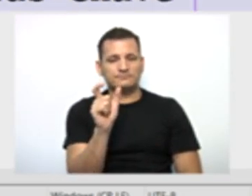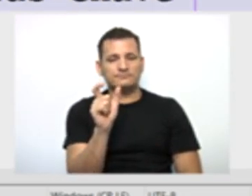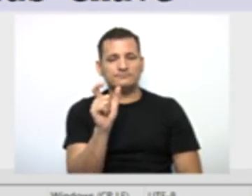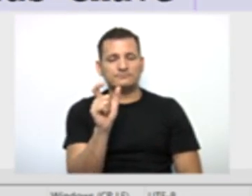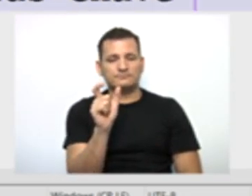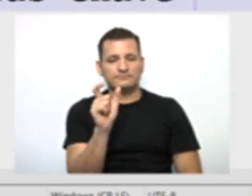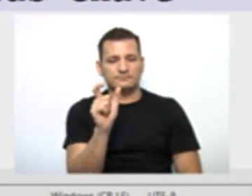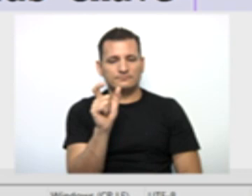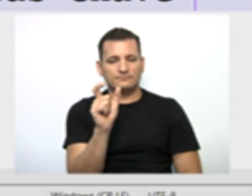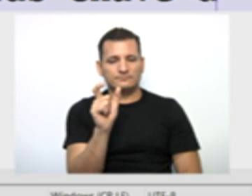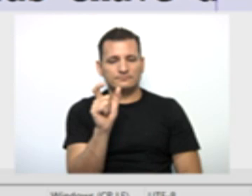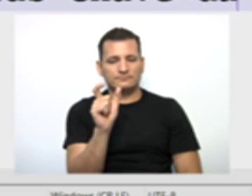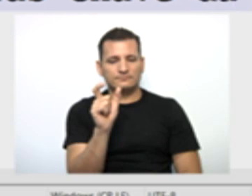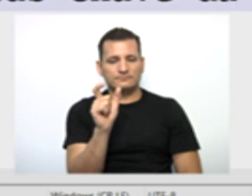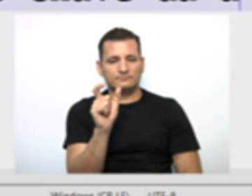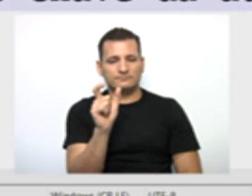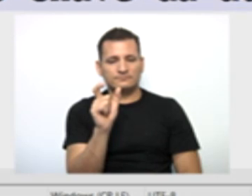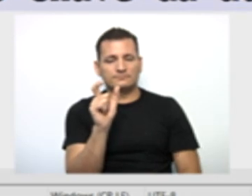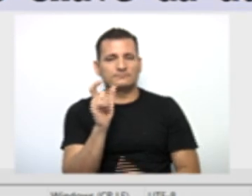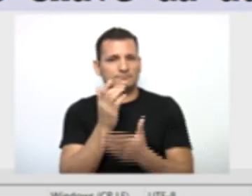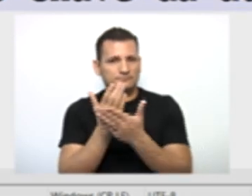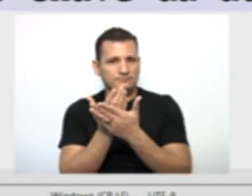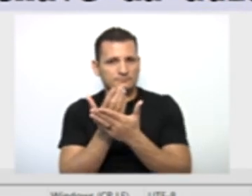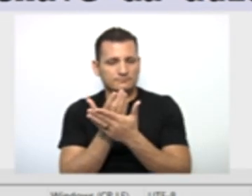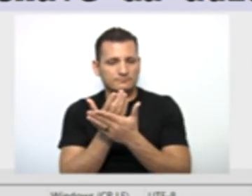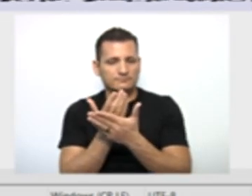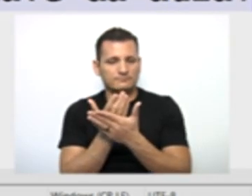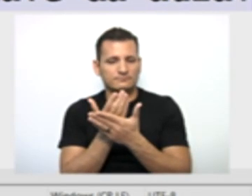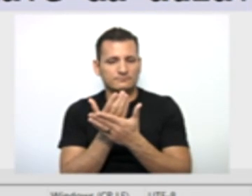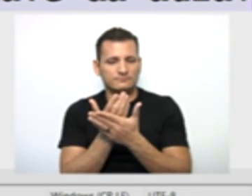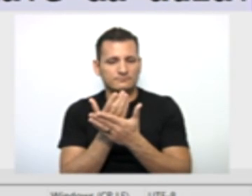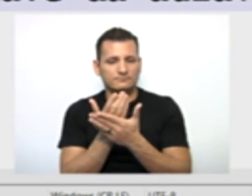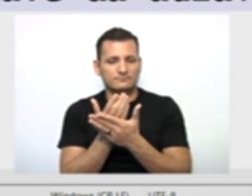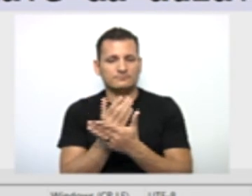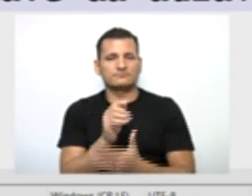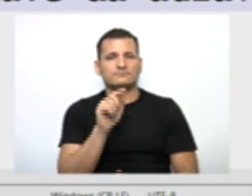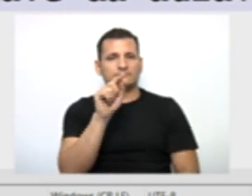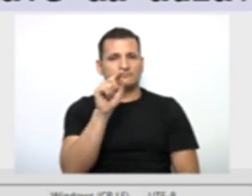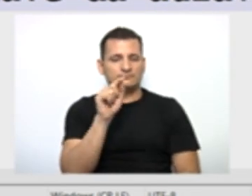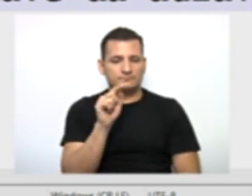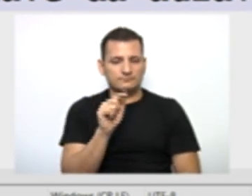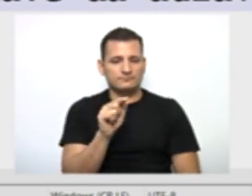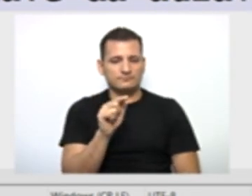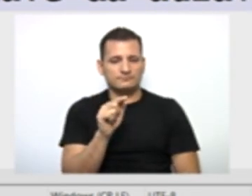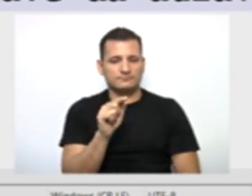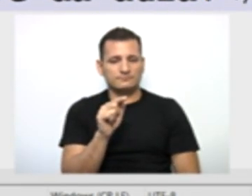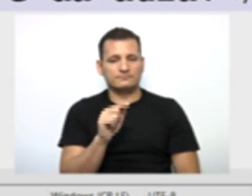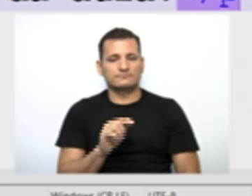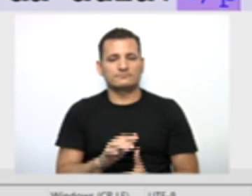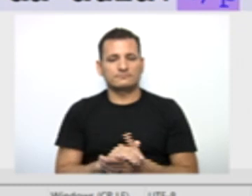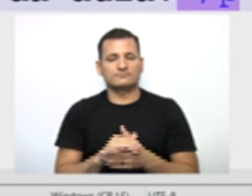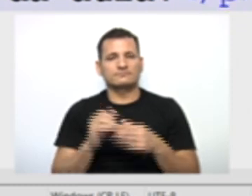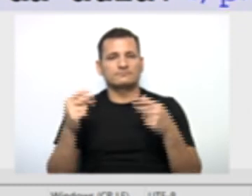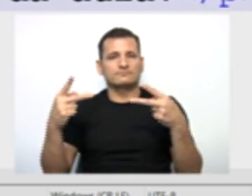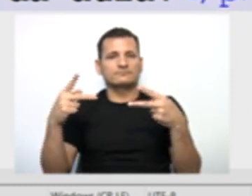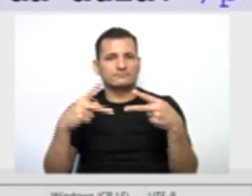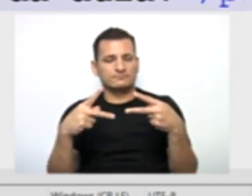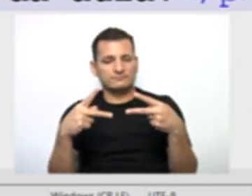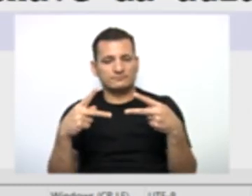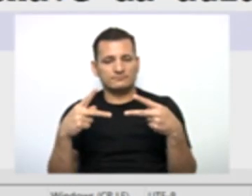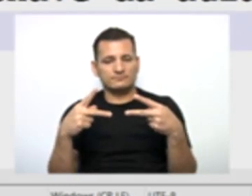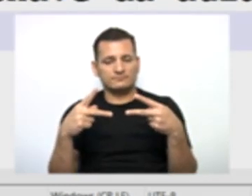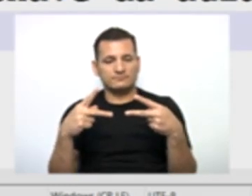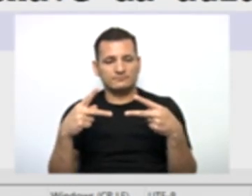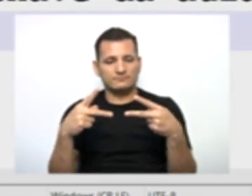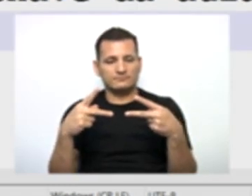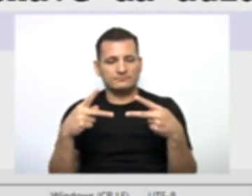palavras-chave da aula. 2 pontos e fecha a tag